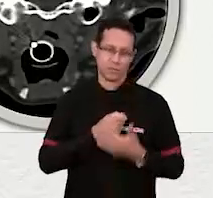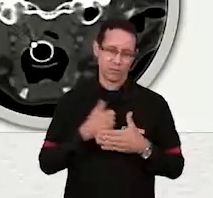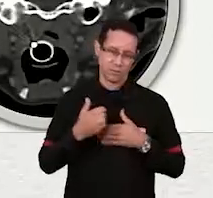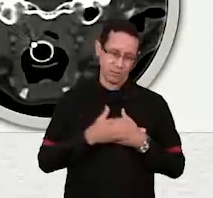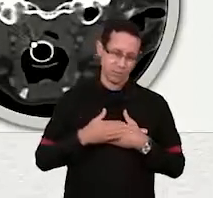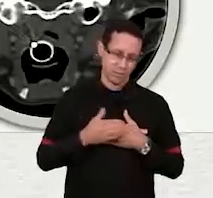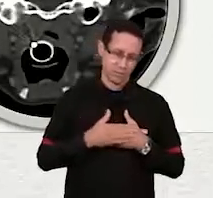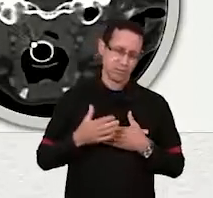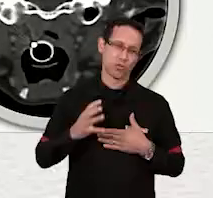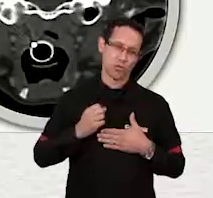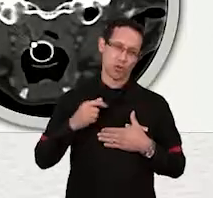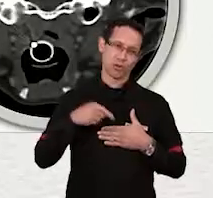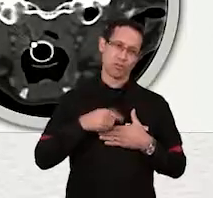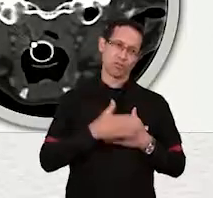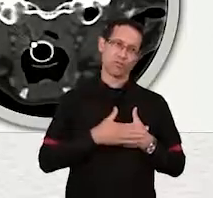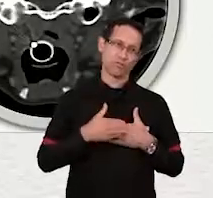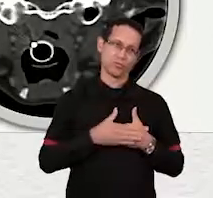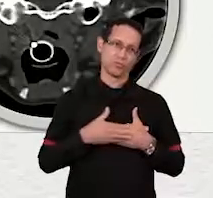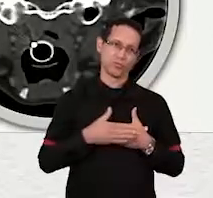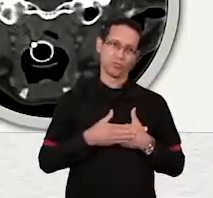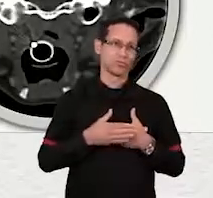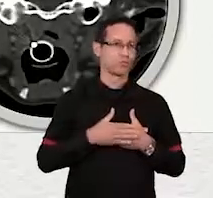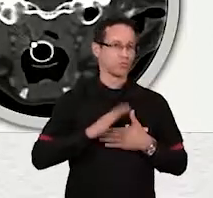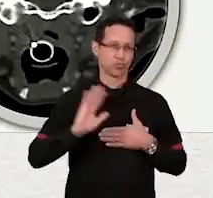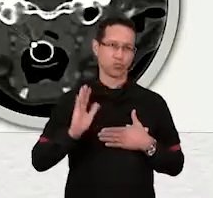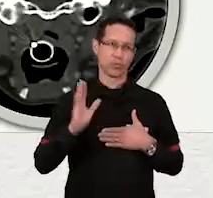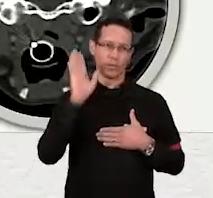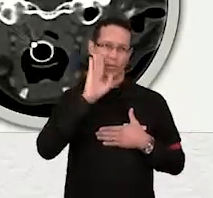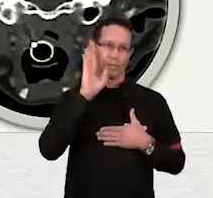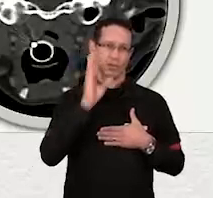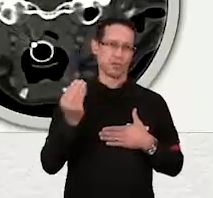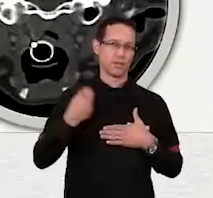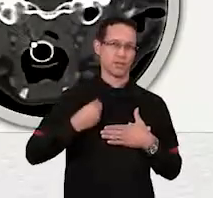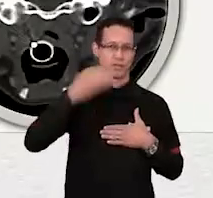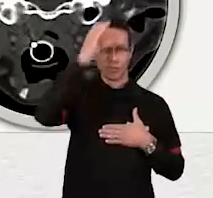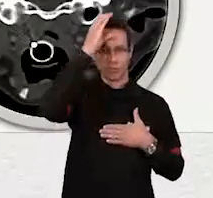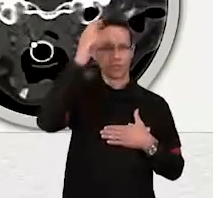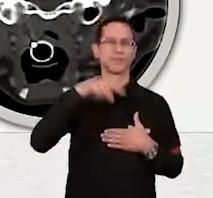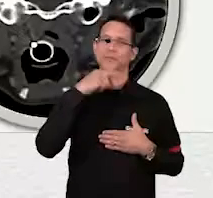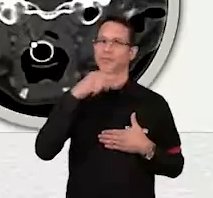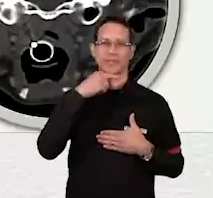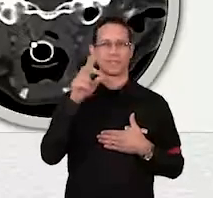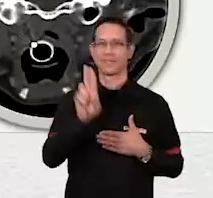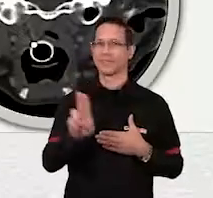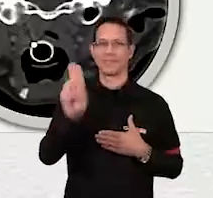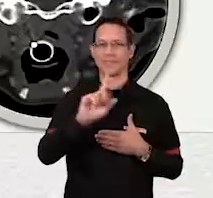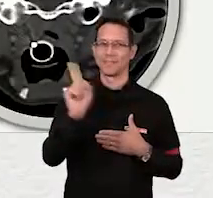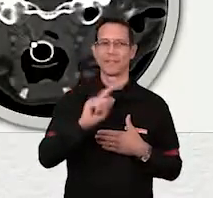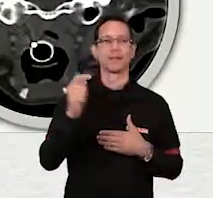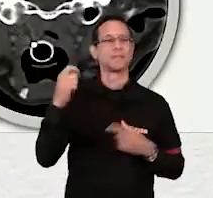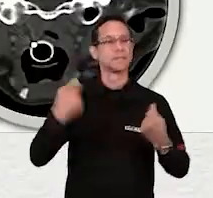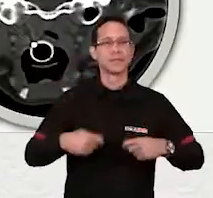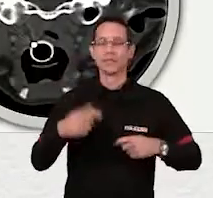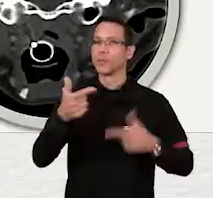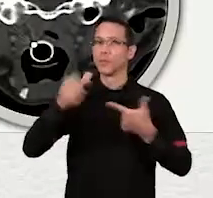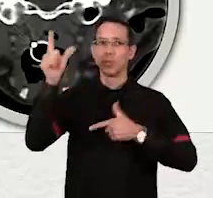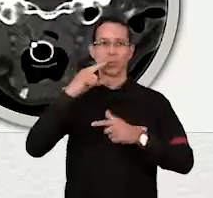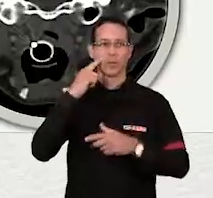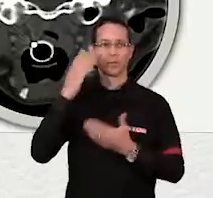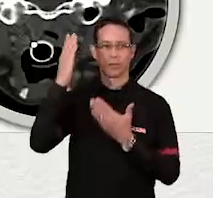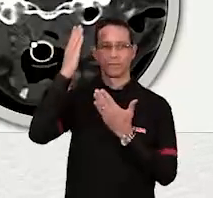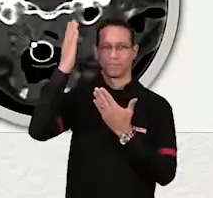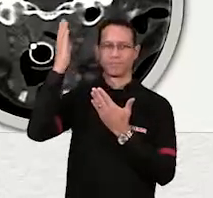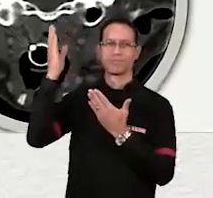falar, gosto de você, que otoscópio legal, foi meu tio que deu, mas não dá para fazer muita coisa. A gente vai precisar ir para todos esses